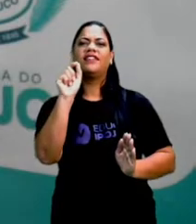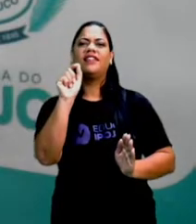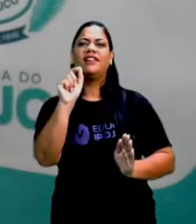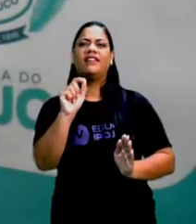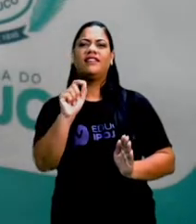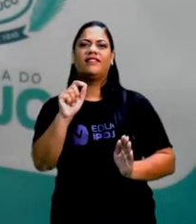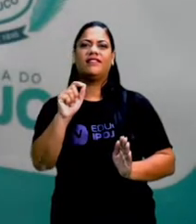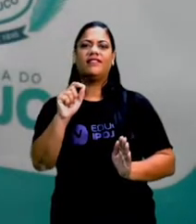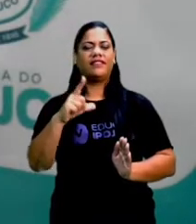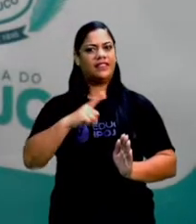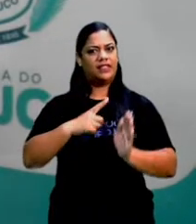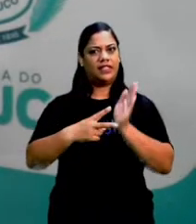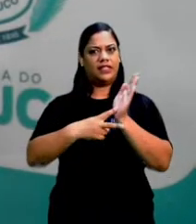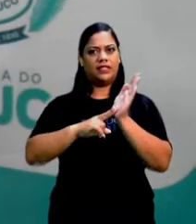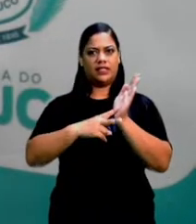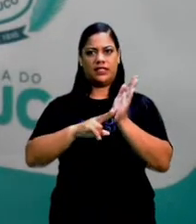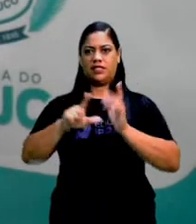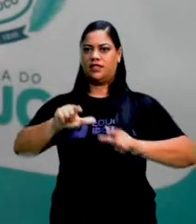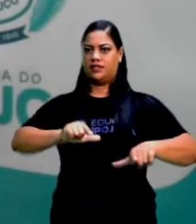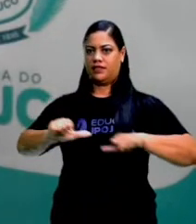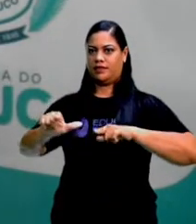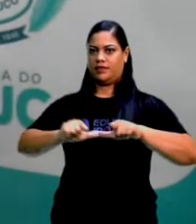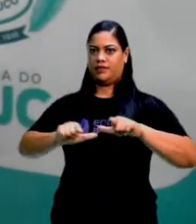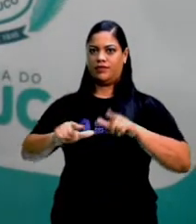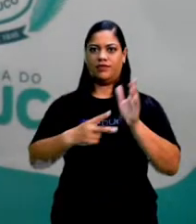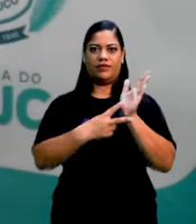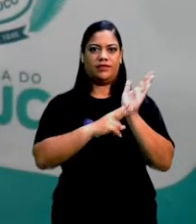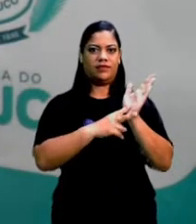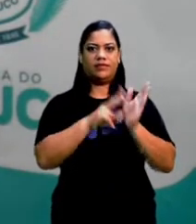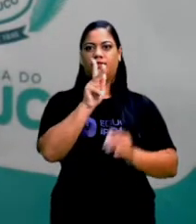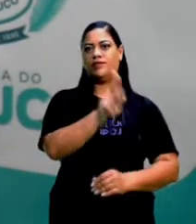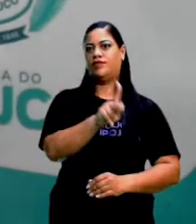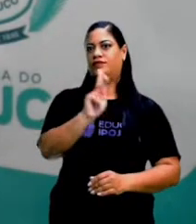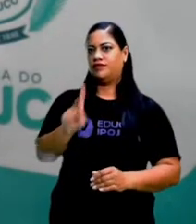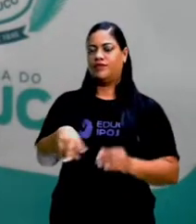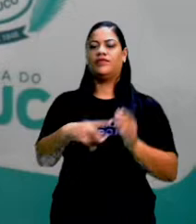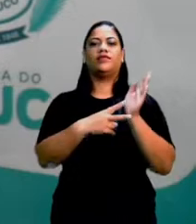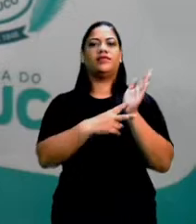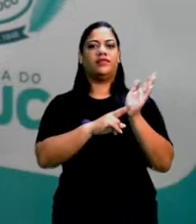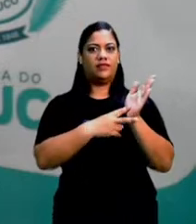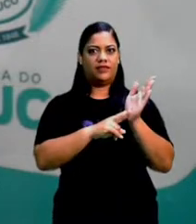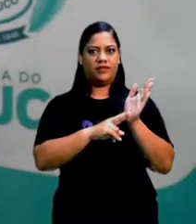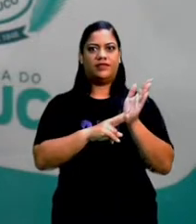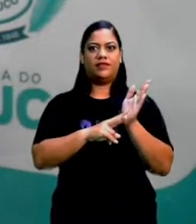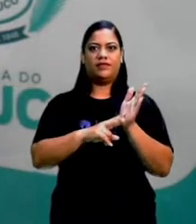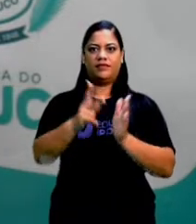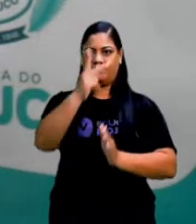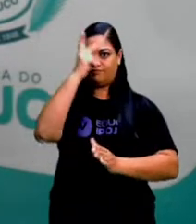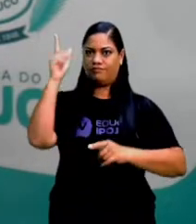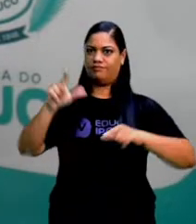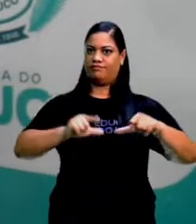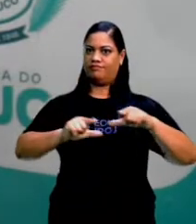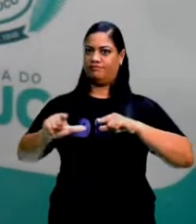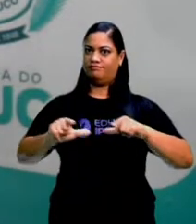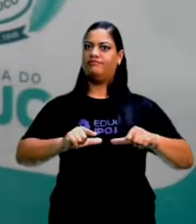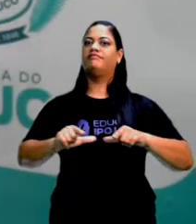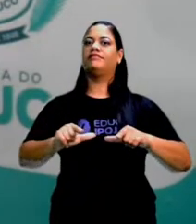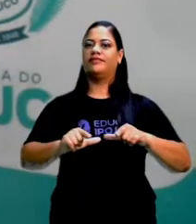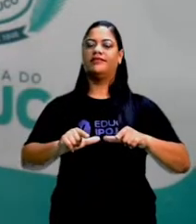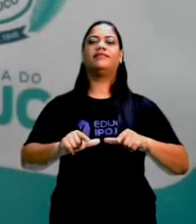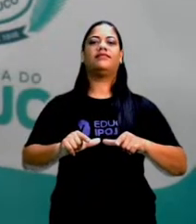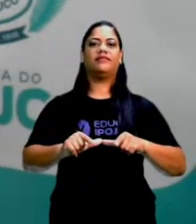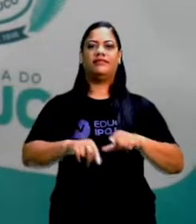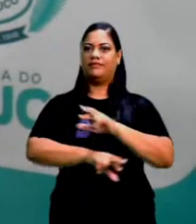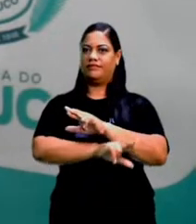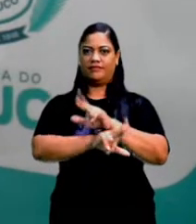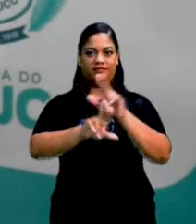sindicato? Existe sindicato dos trabalhadores, sindicato dos professores, sindicato dos servidores públicos. Então, tem